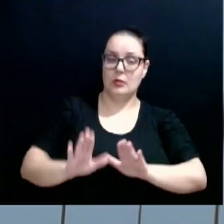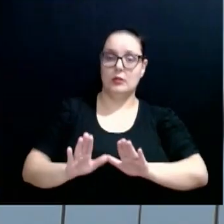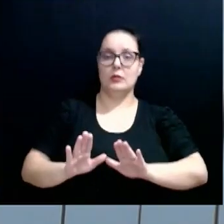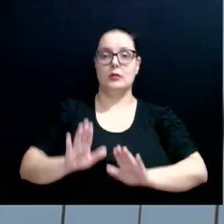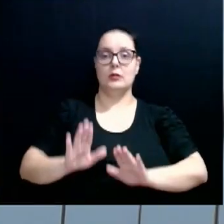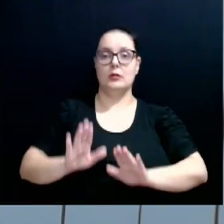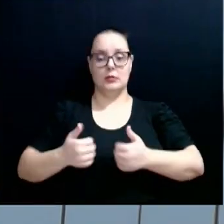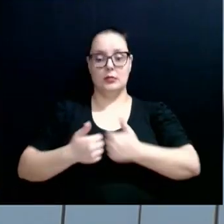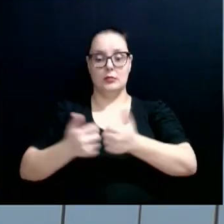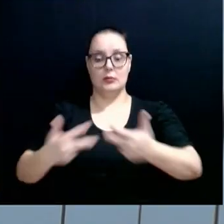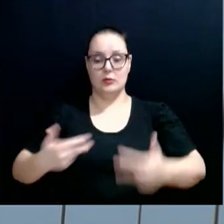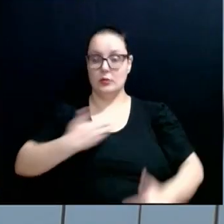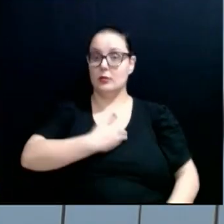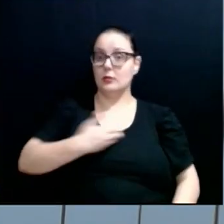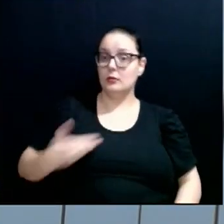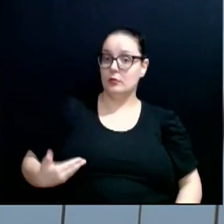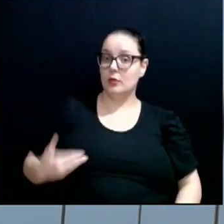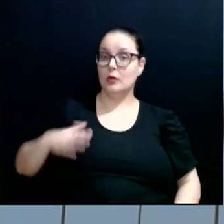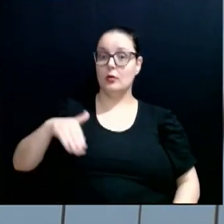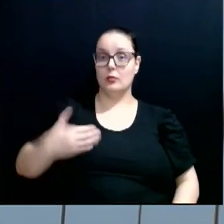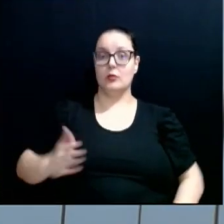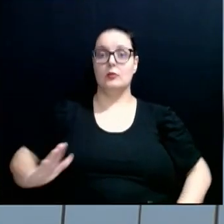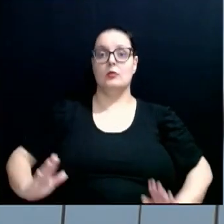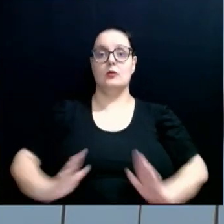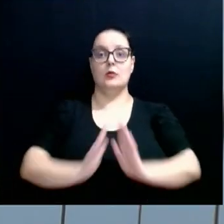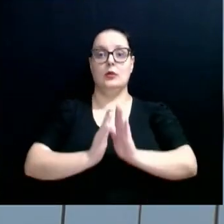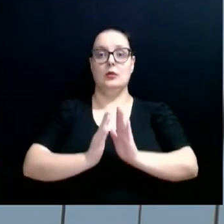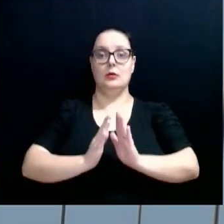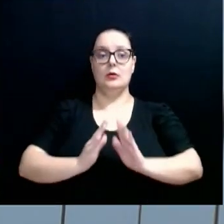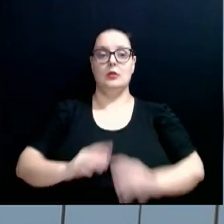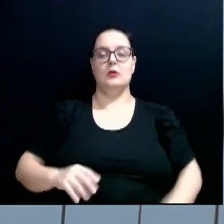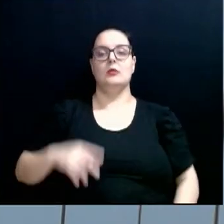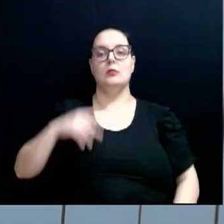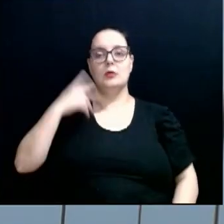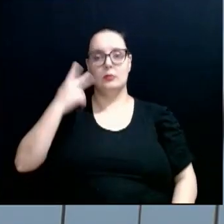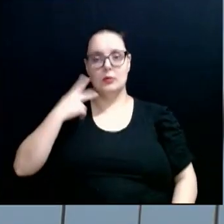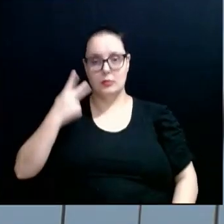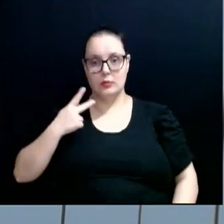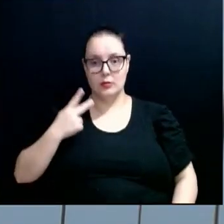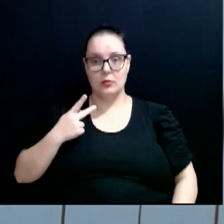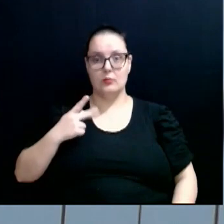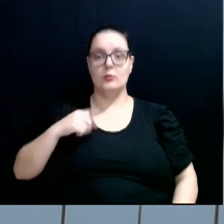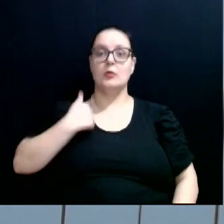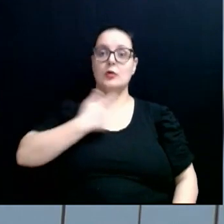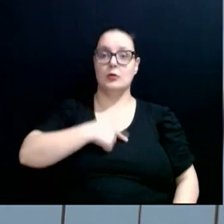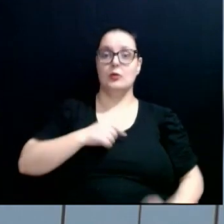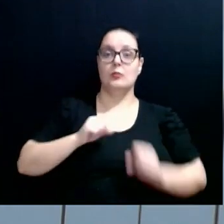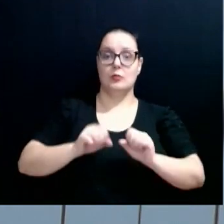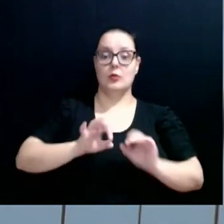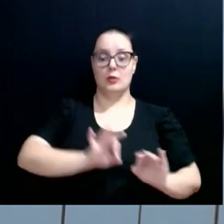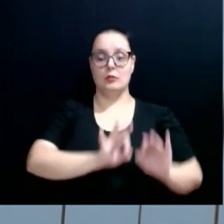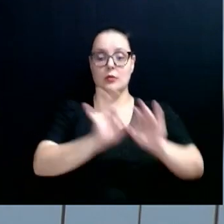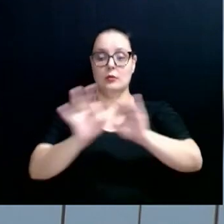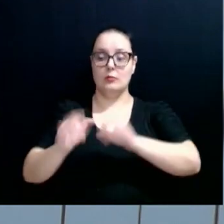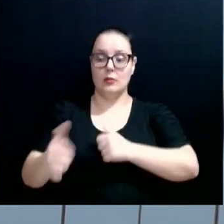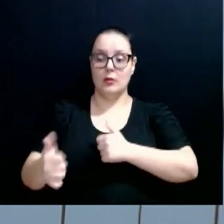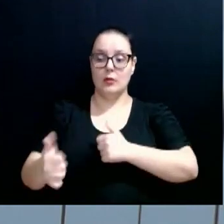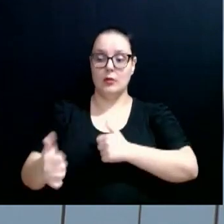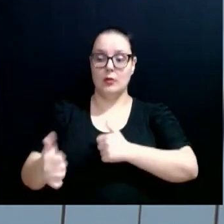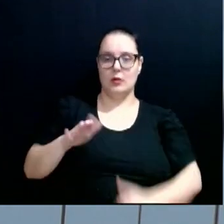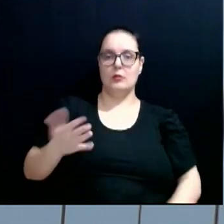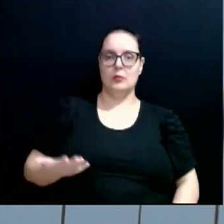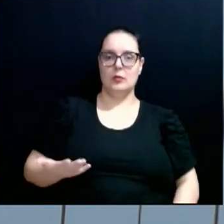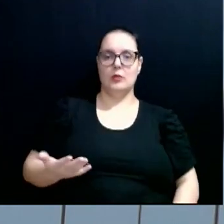quando foi montado essa frente, estabelecida essa frente parlamentar, foi para que a gente também pudesse acompanhar mais de perto todo o andamento